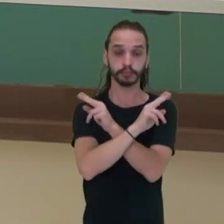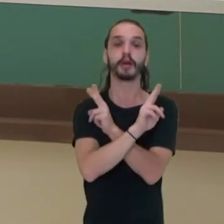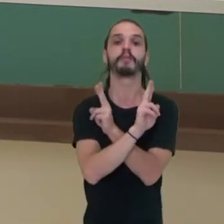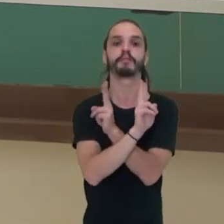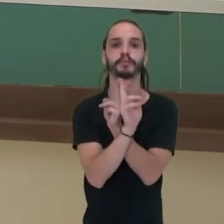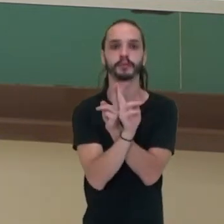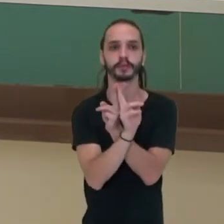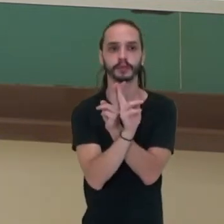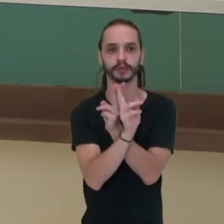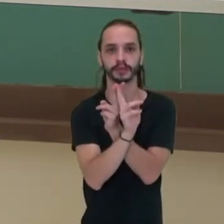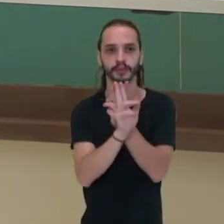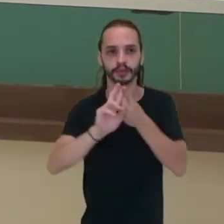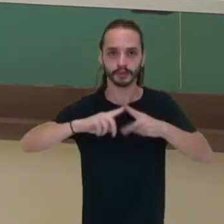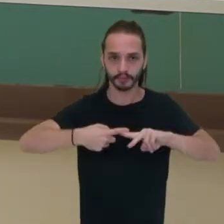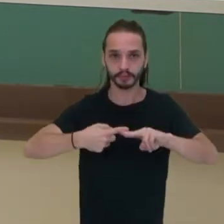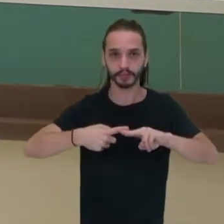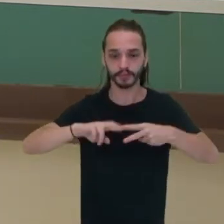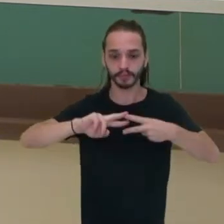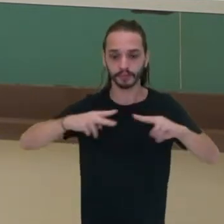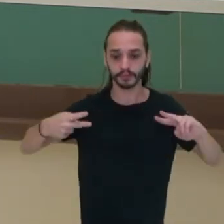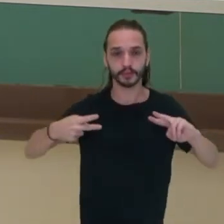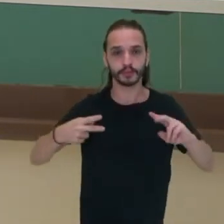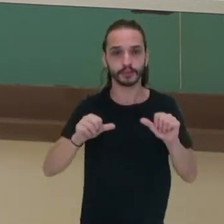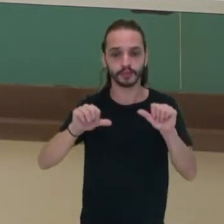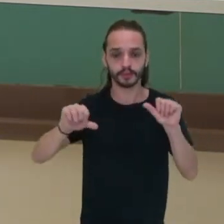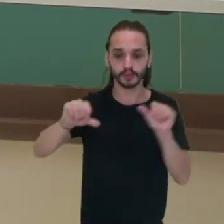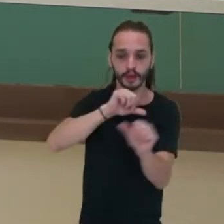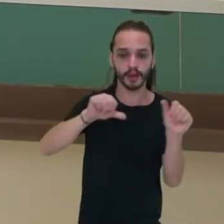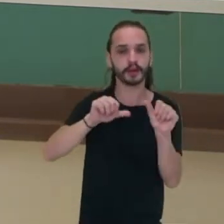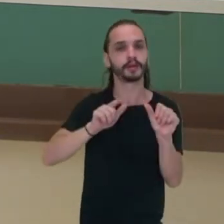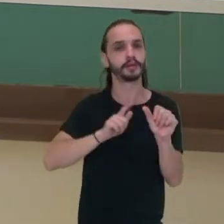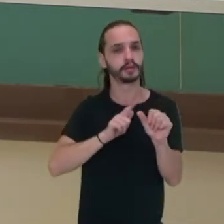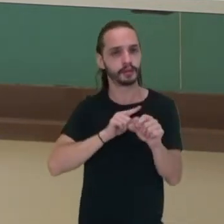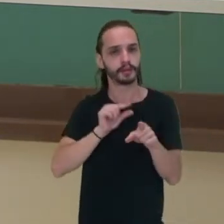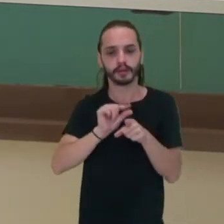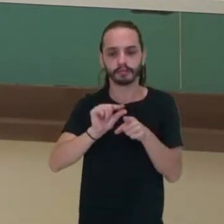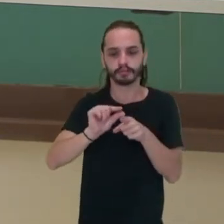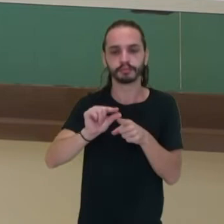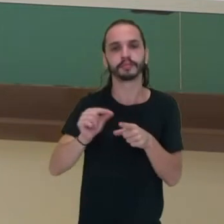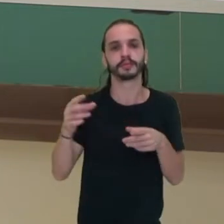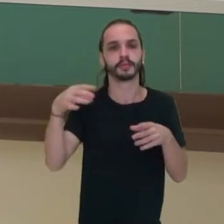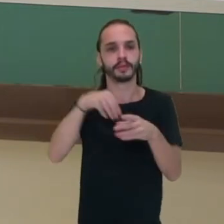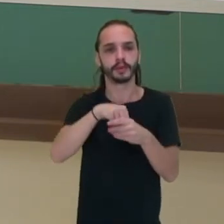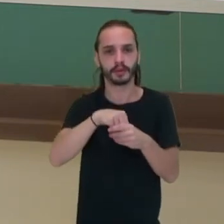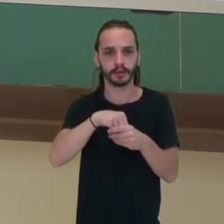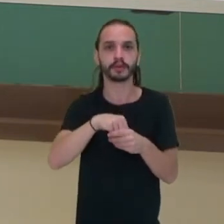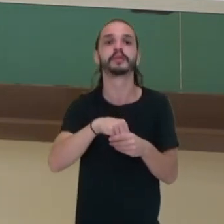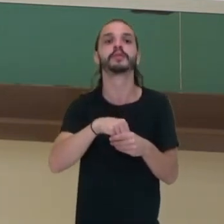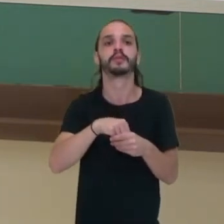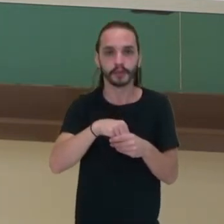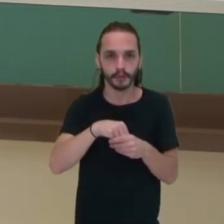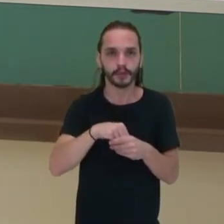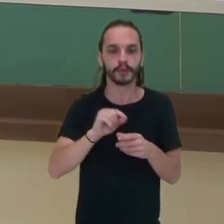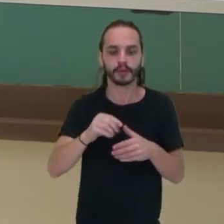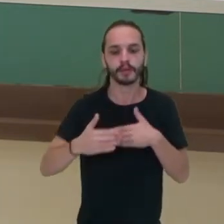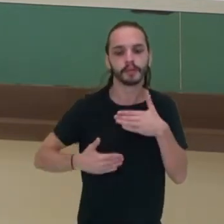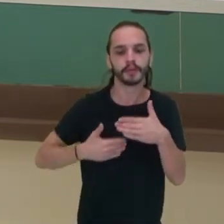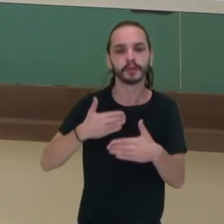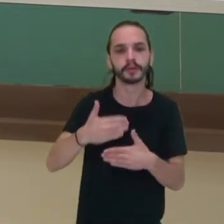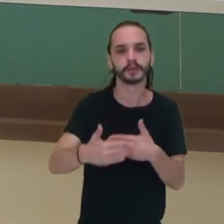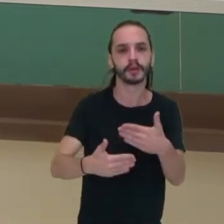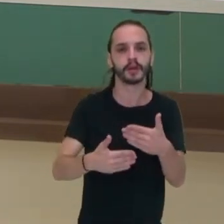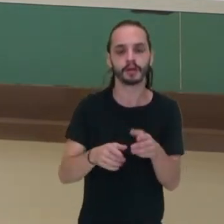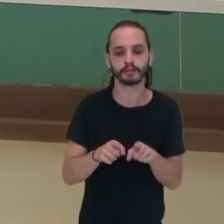cromossomos, logicamente trazendo os genes junto com eles, né, nessa troca, o processo ali